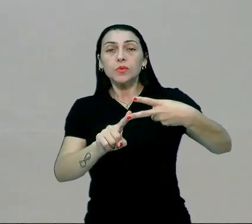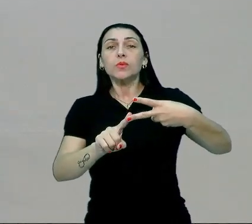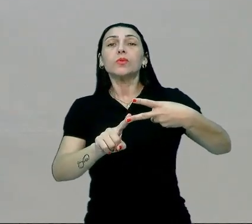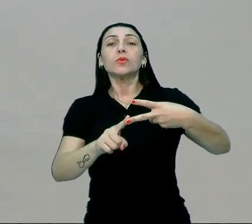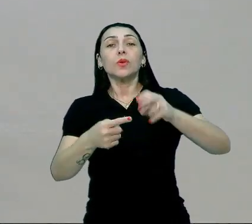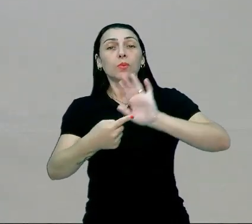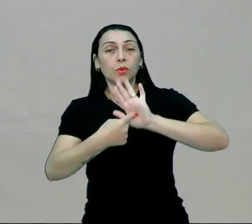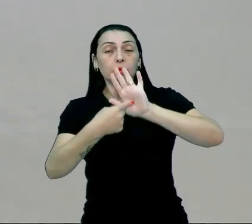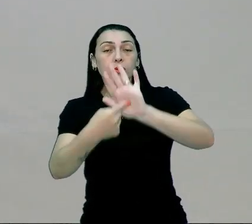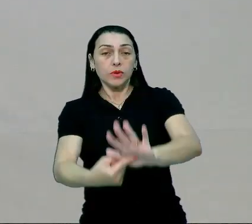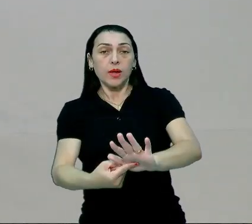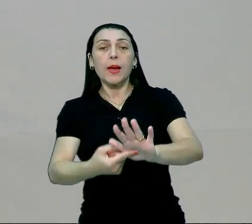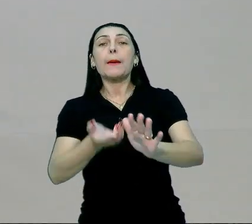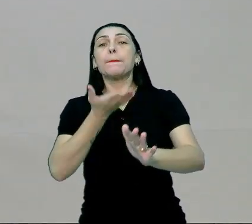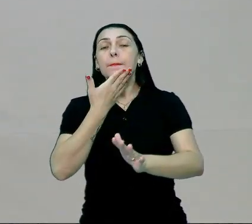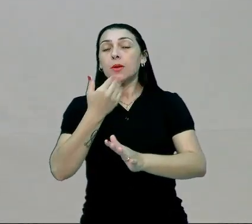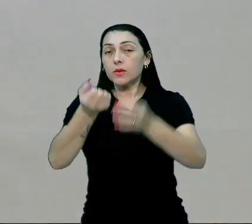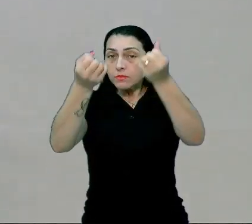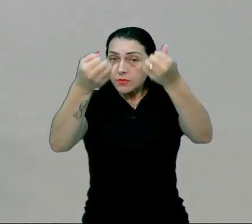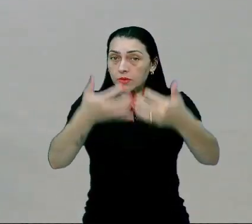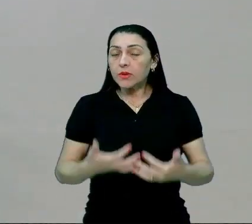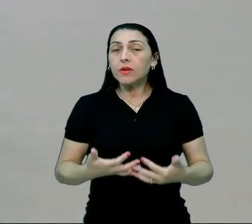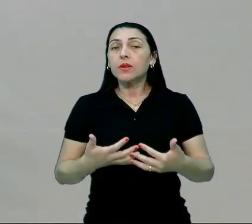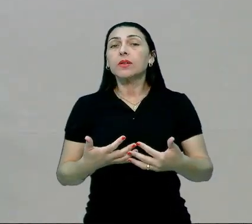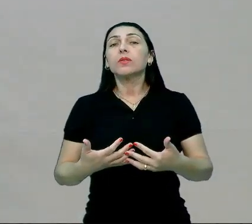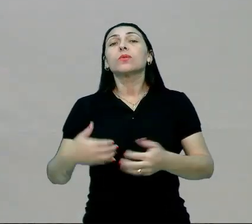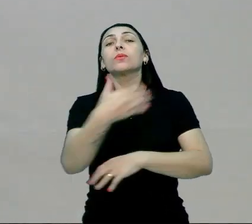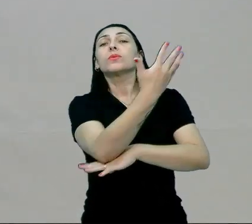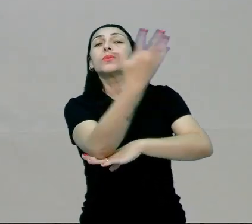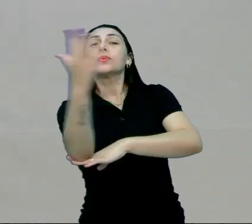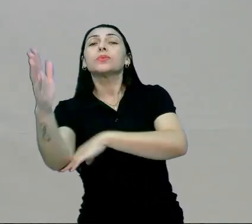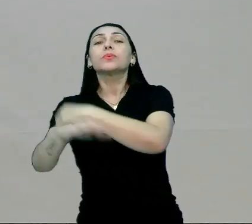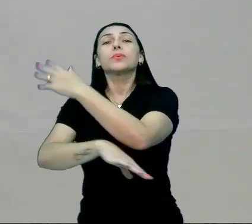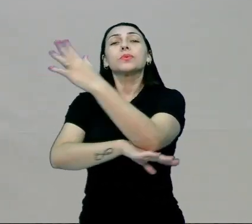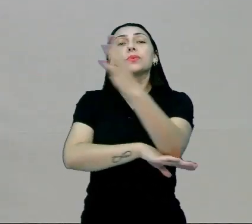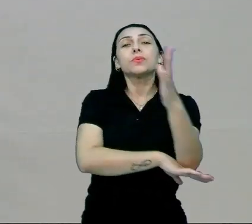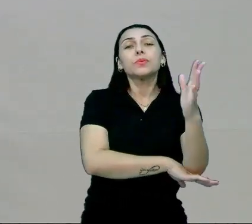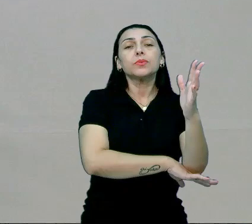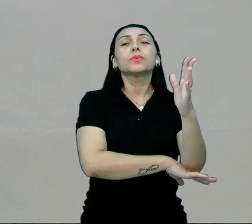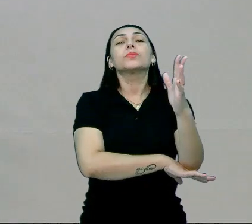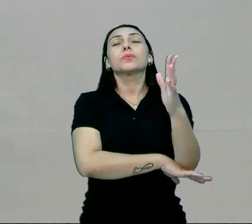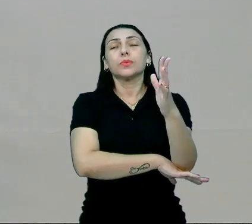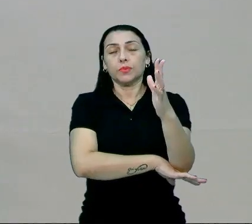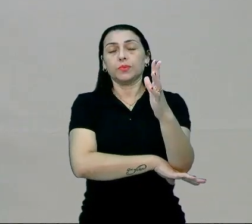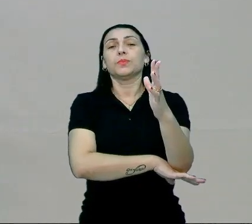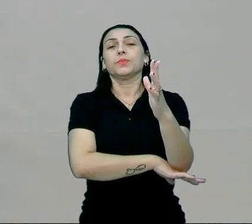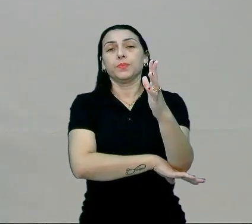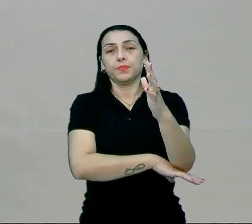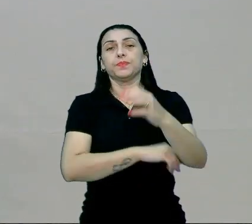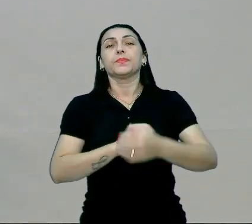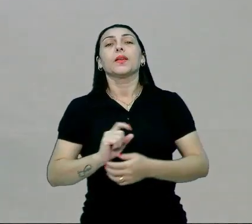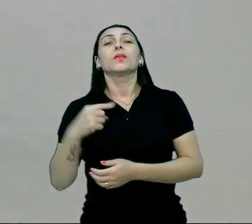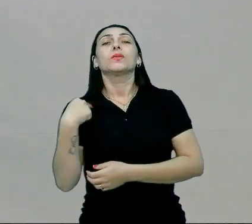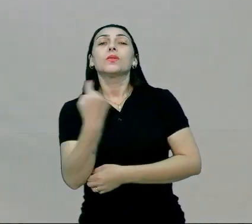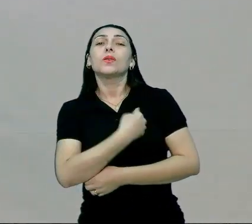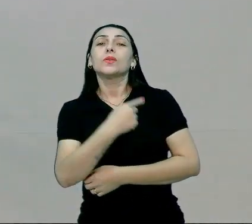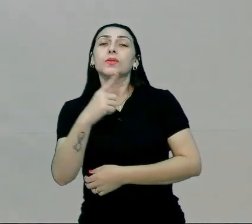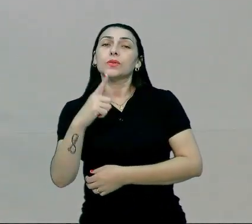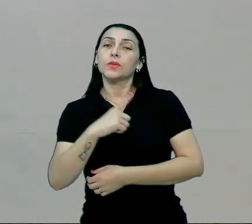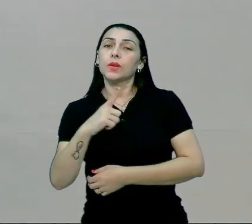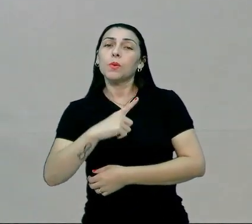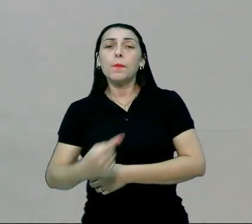de abordagem, melhor colocando, a respeito das questões ambientais. Nós temos